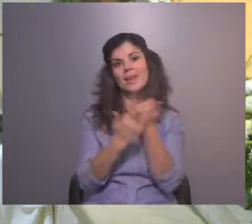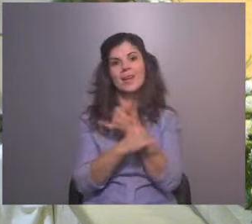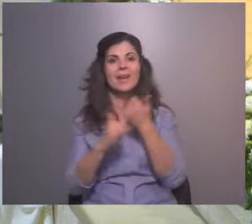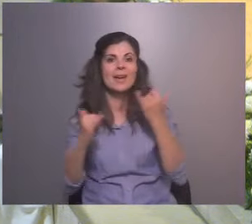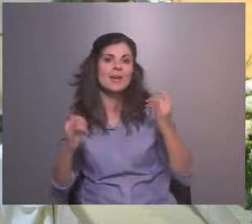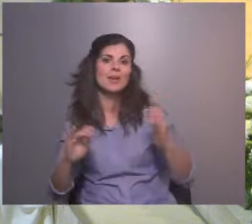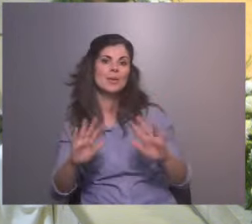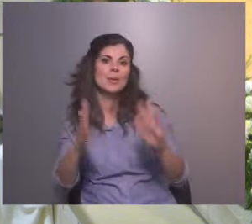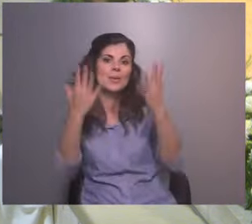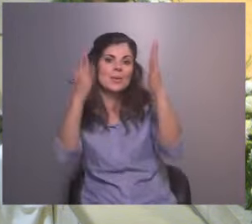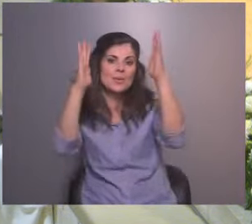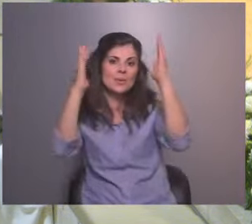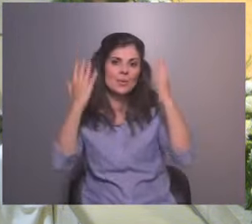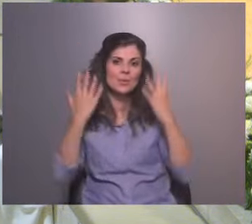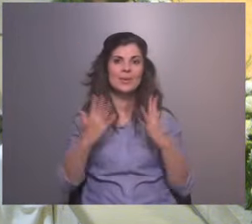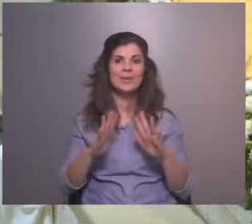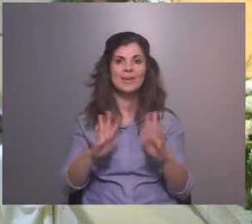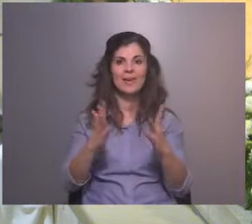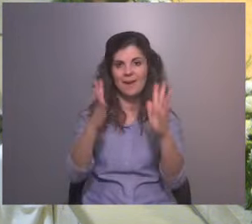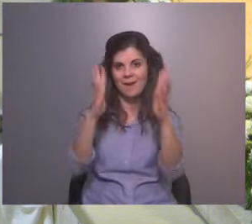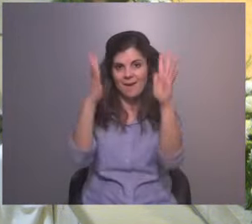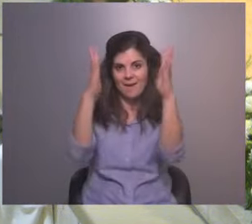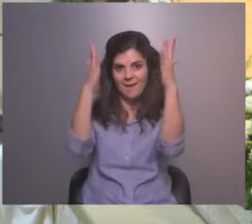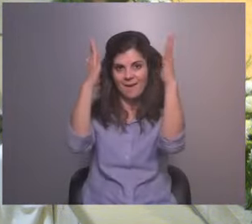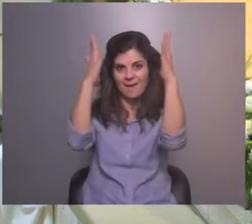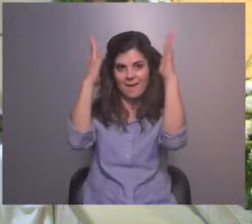aleluia,